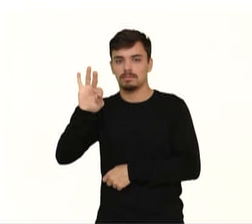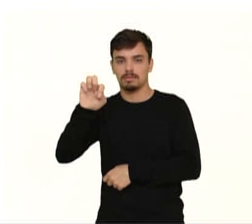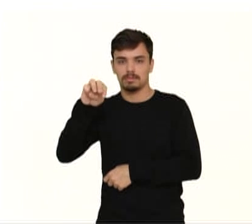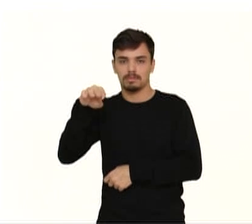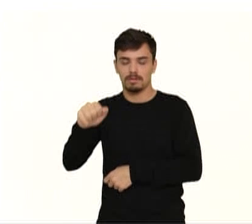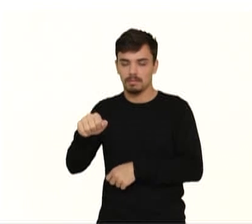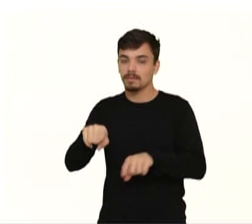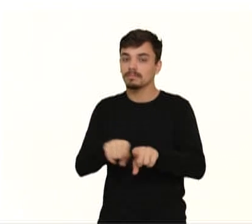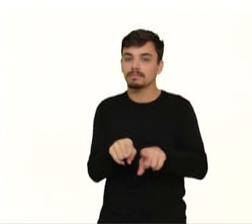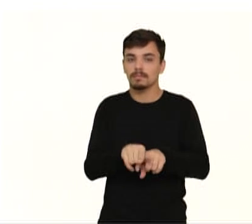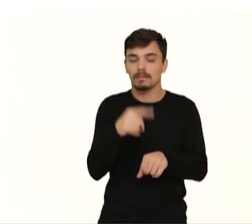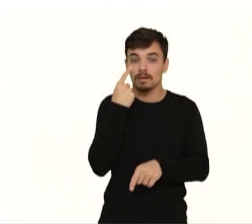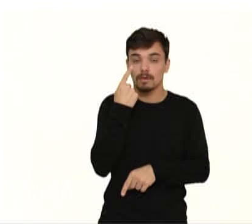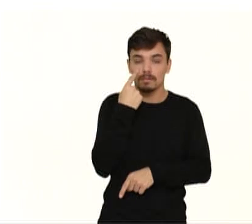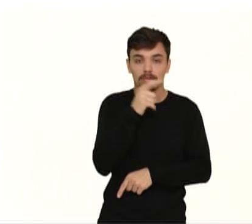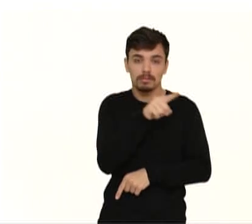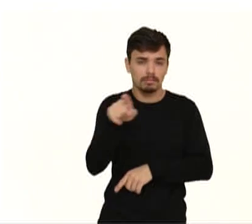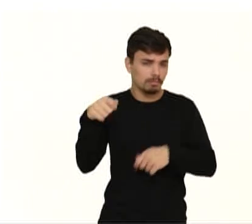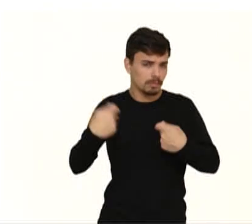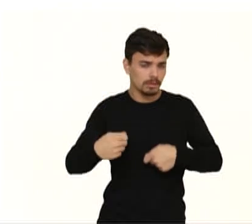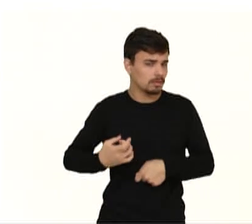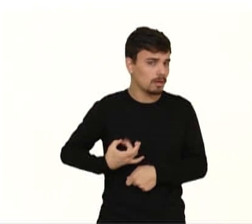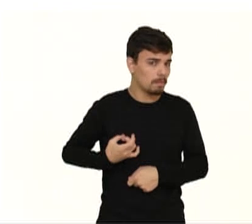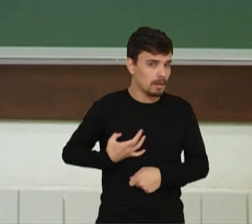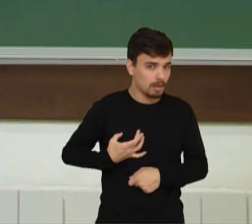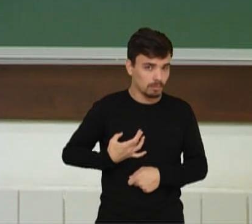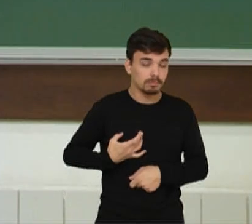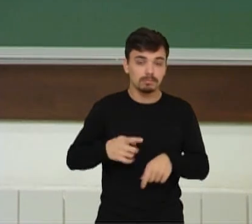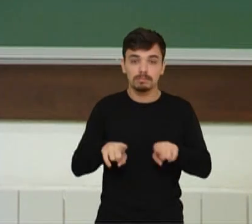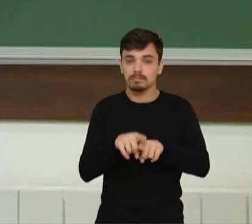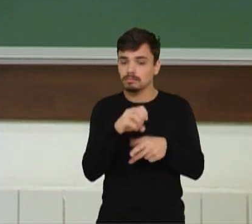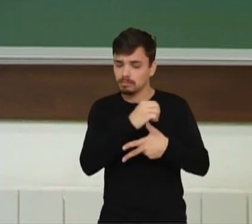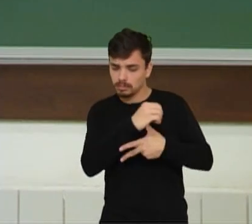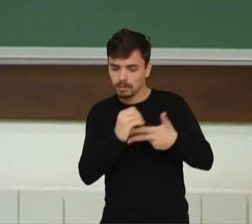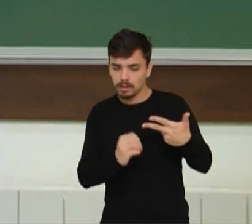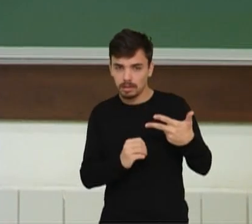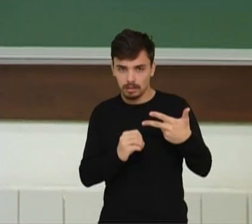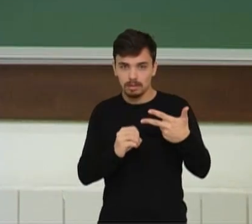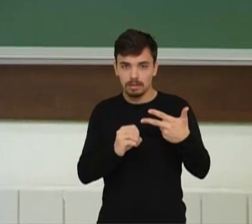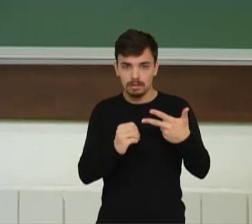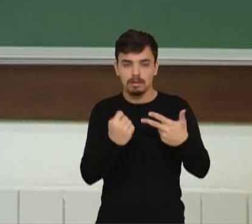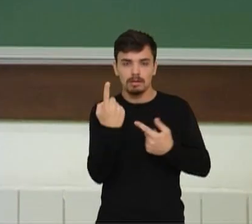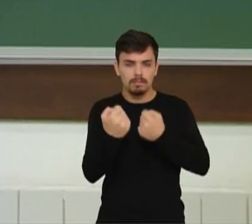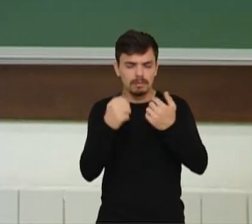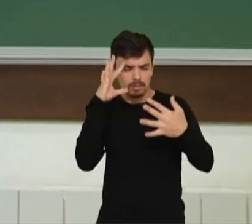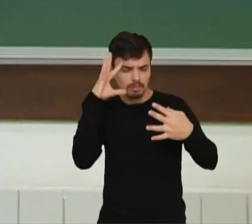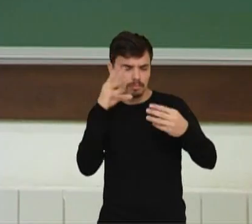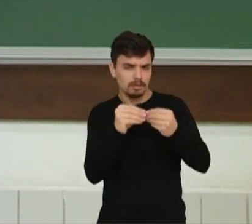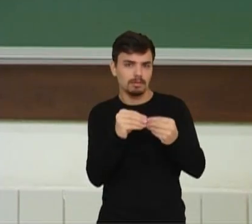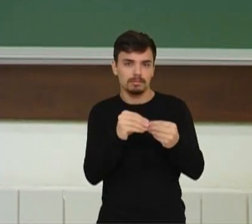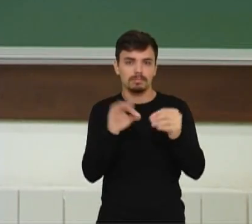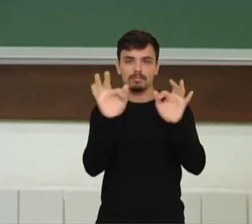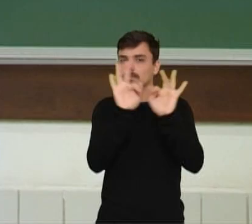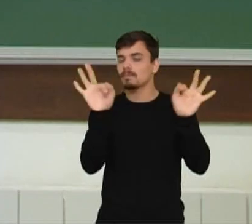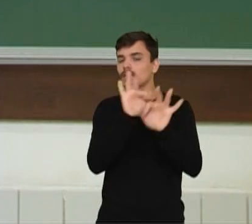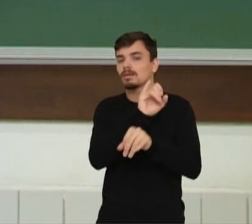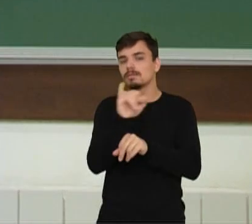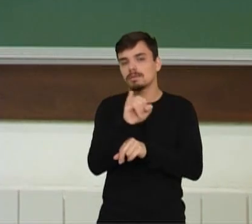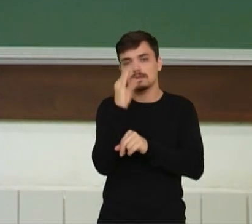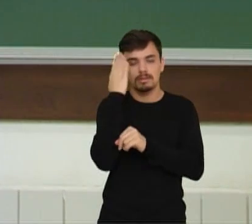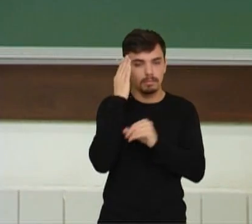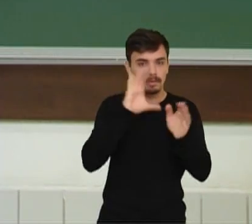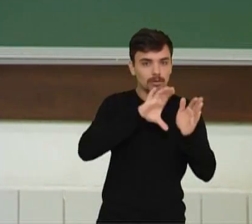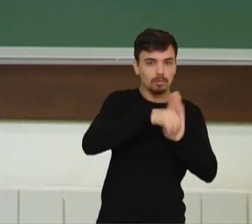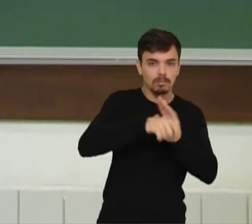urbanos. Então, veja, você não tem que ter medo do Enem. Várias das questões são assim, de interpretação, são simples, se você souber um pouquinho do conceito,